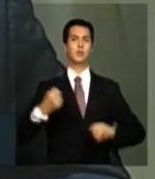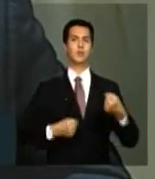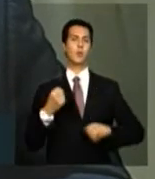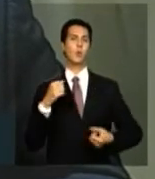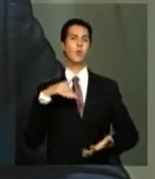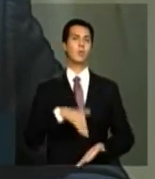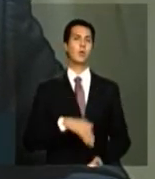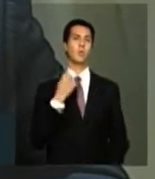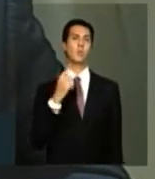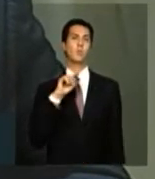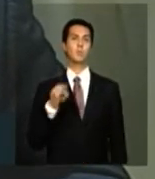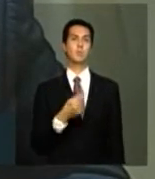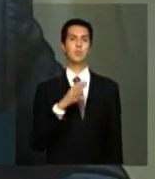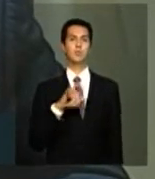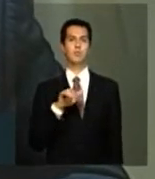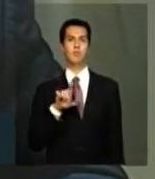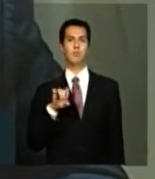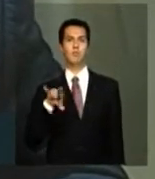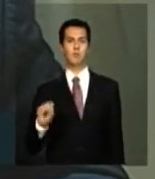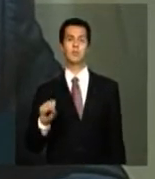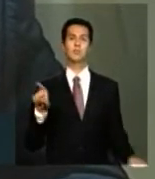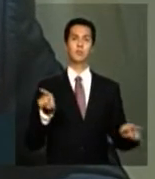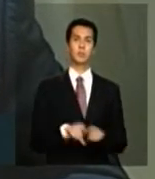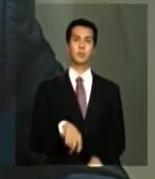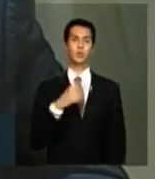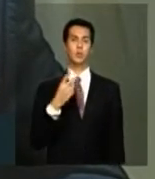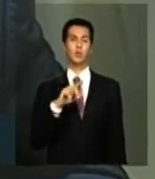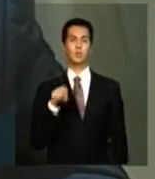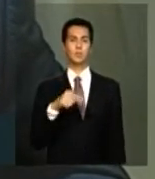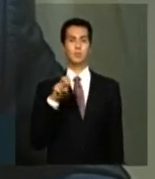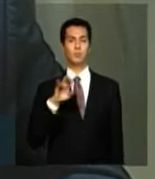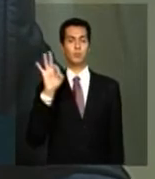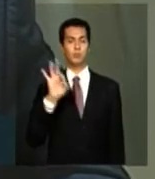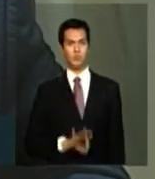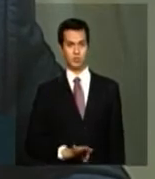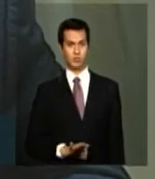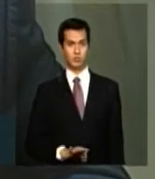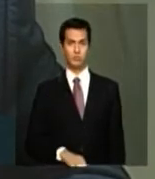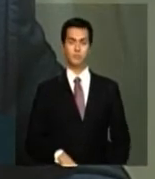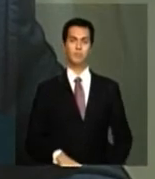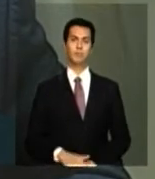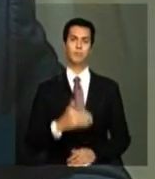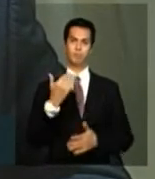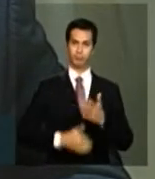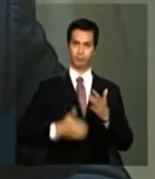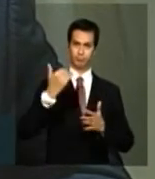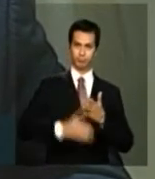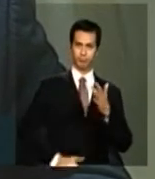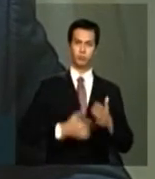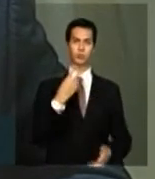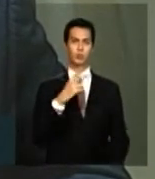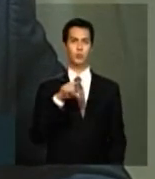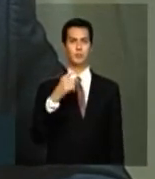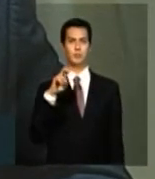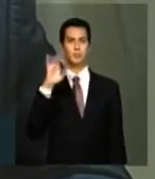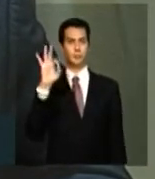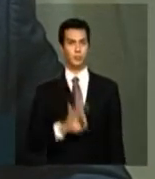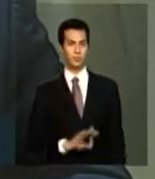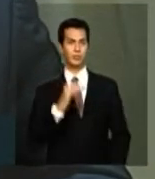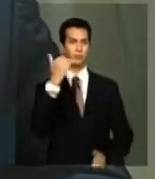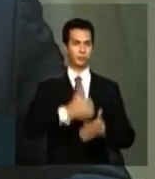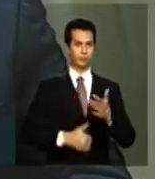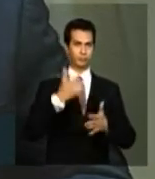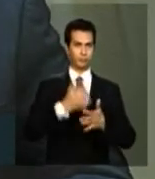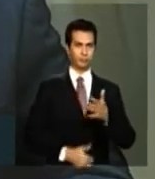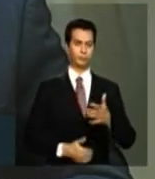cilindradas e 2,5% sobre a tabela em vigor desconto de 2,5% sobre a tabela